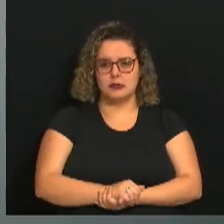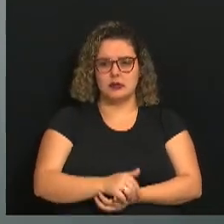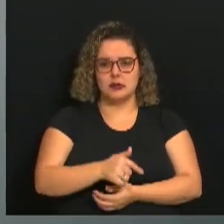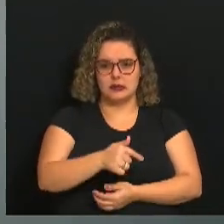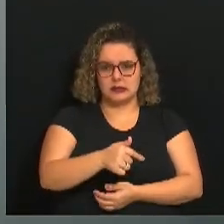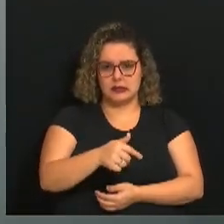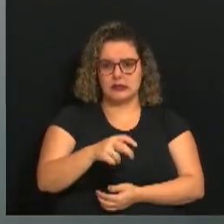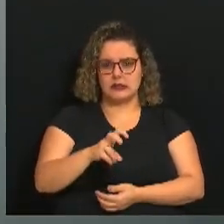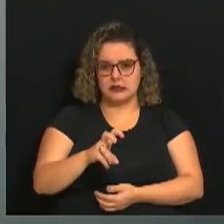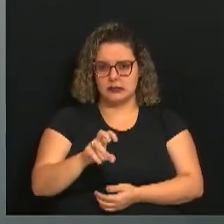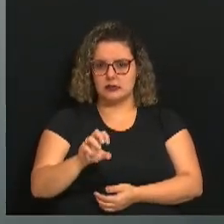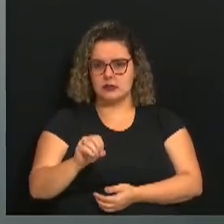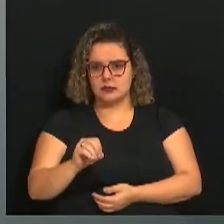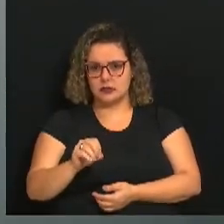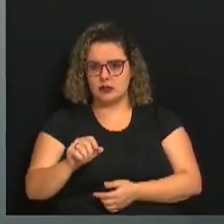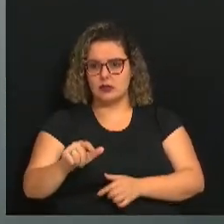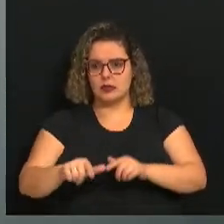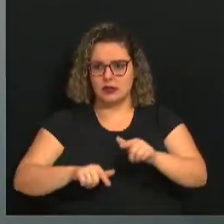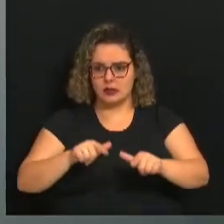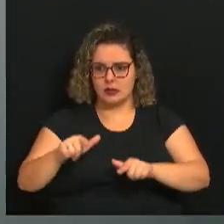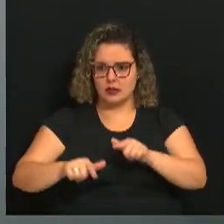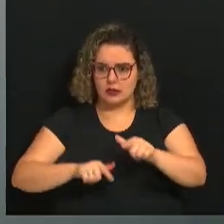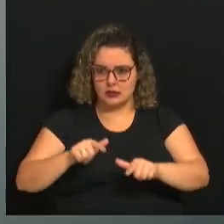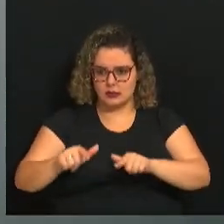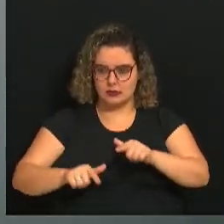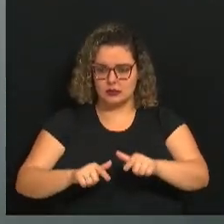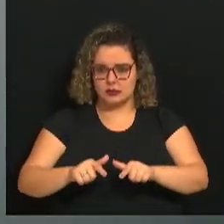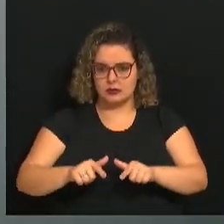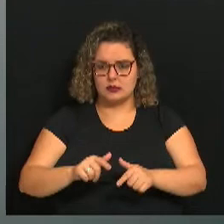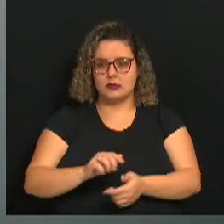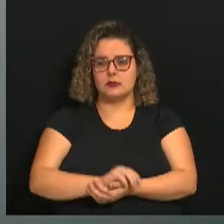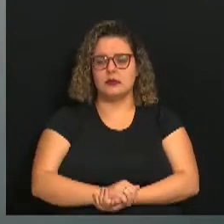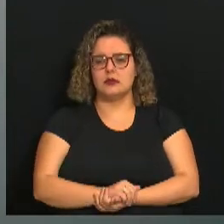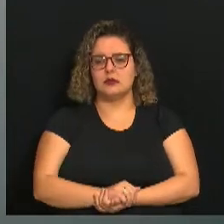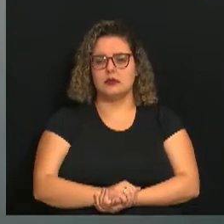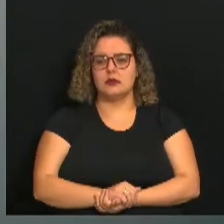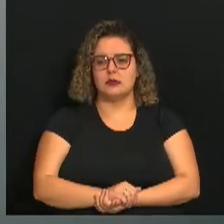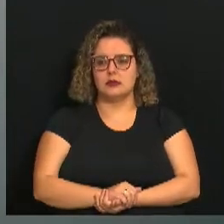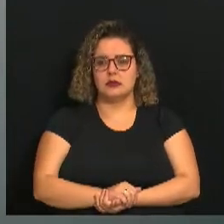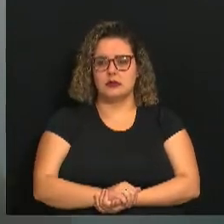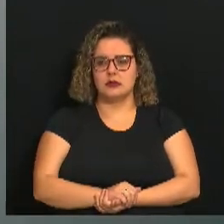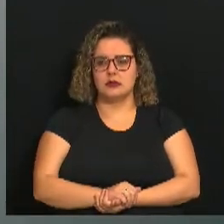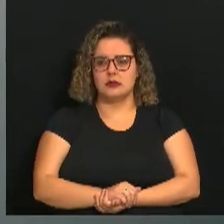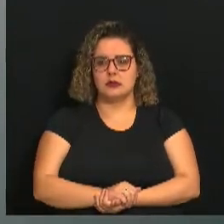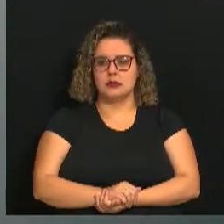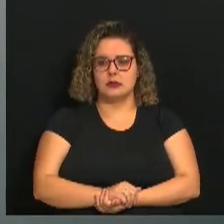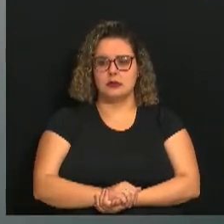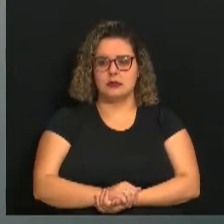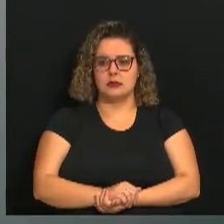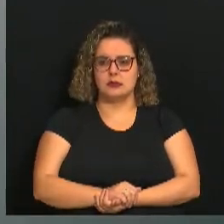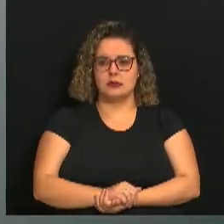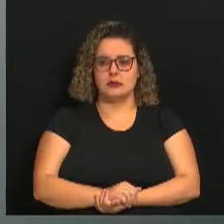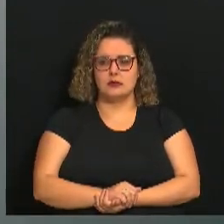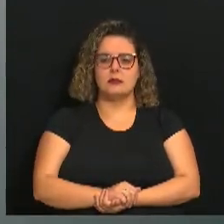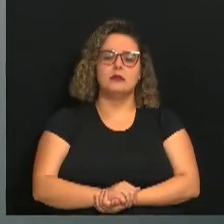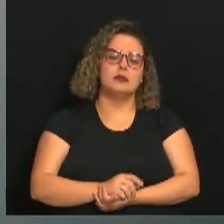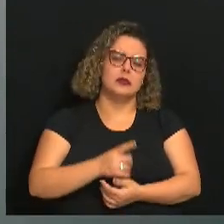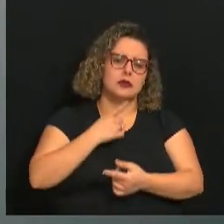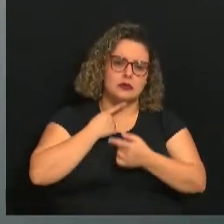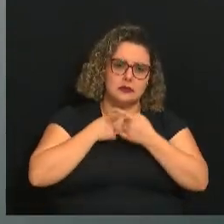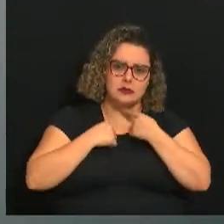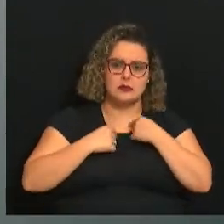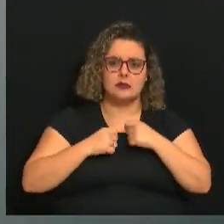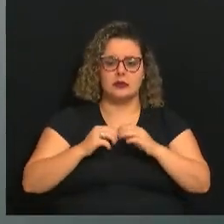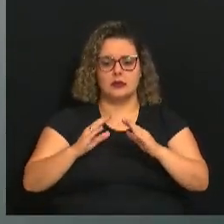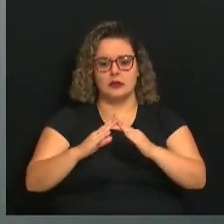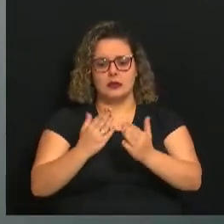trabalhadores. Se distribui de que maneira esses trabalhadores? Naturalmente, pelo tamanho, necessidade das unidades, e aí